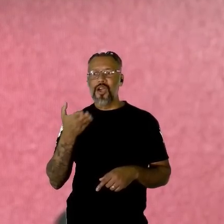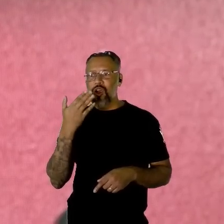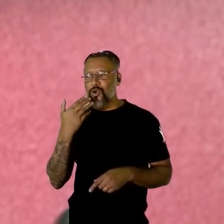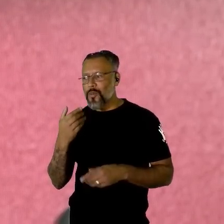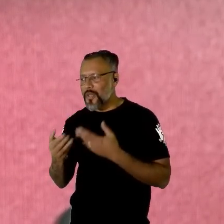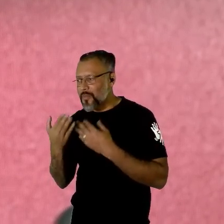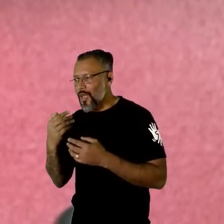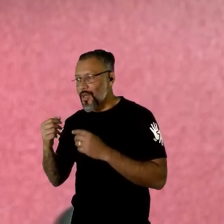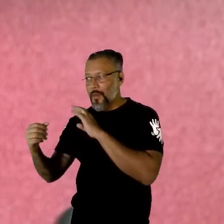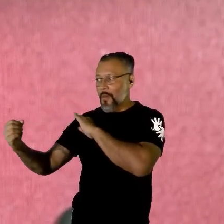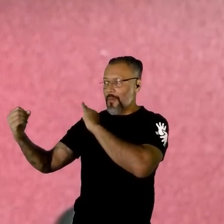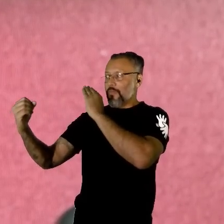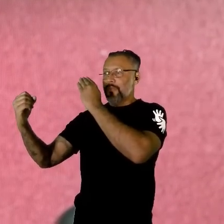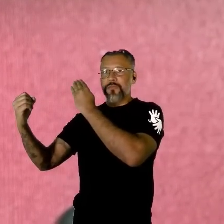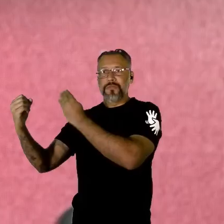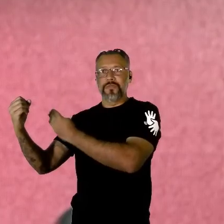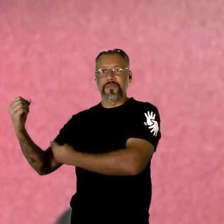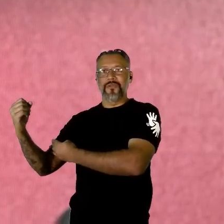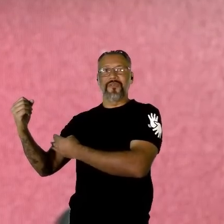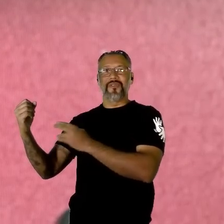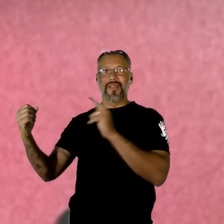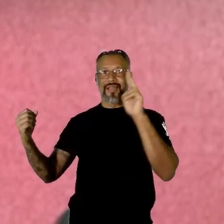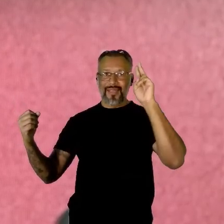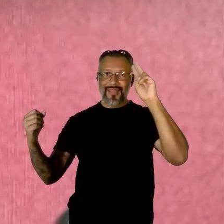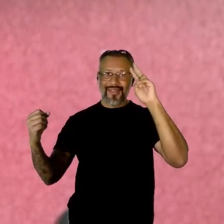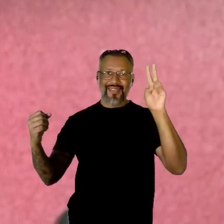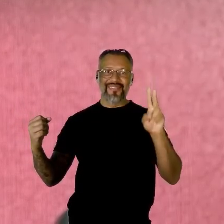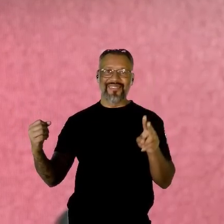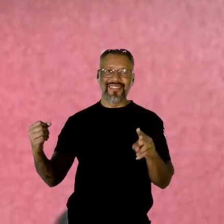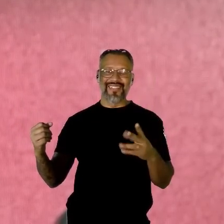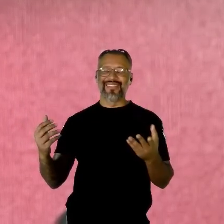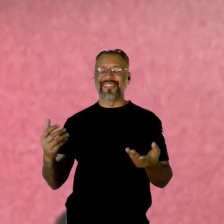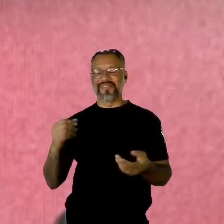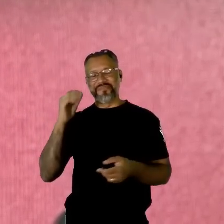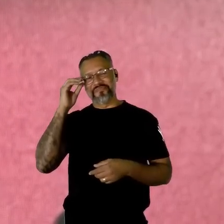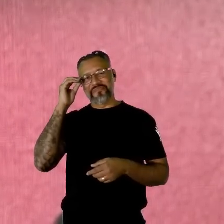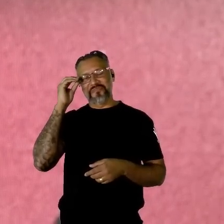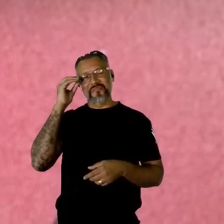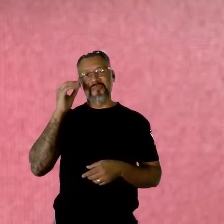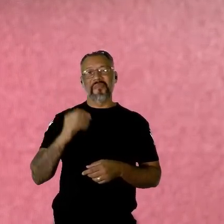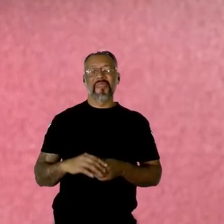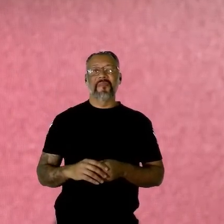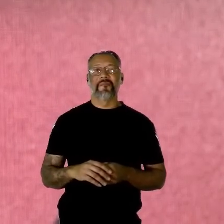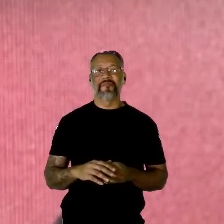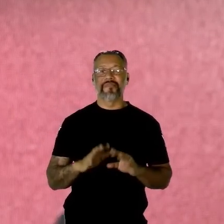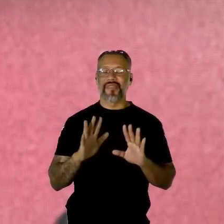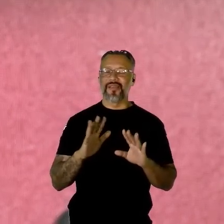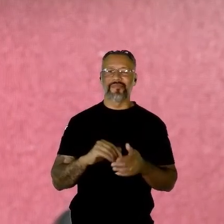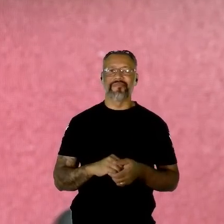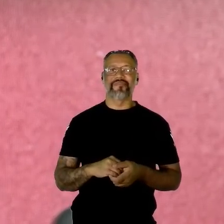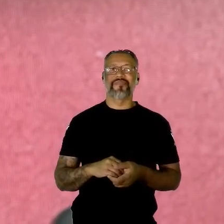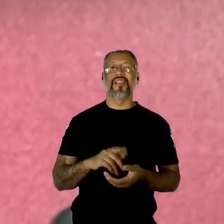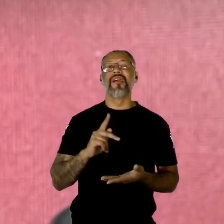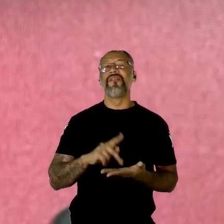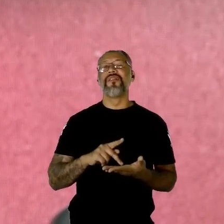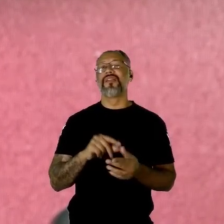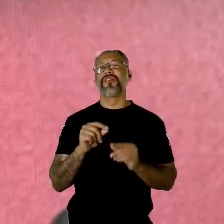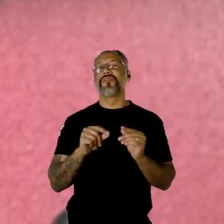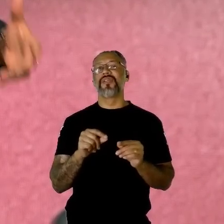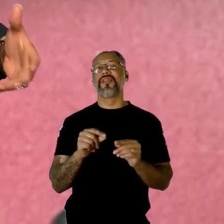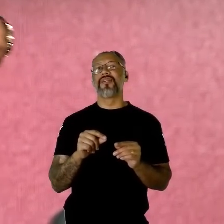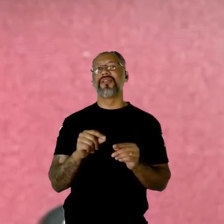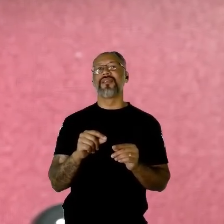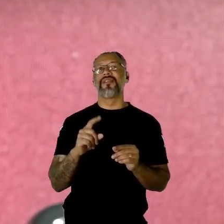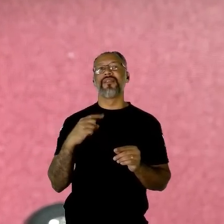o que é bom pai a verdade é que isso é um exercício constante porque